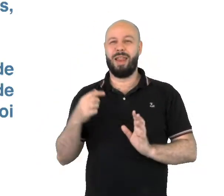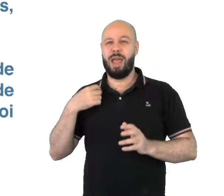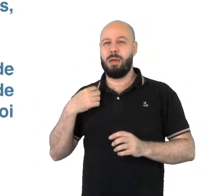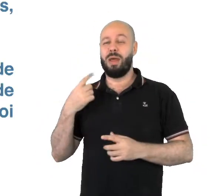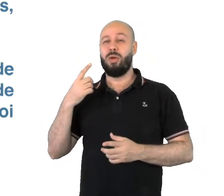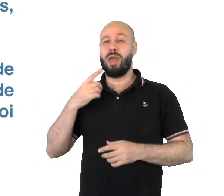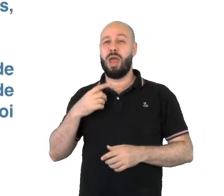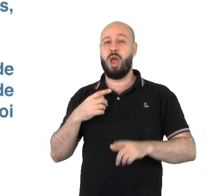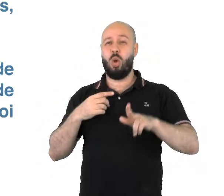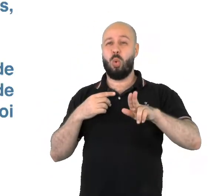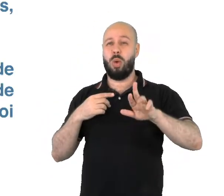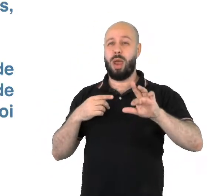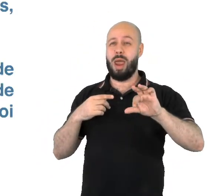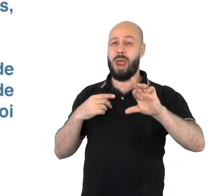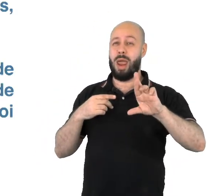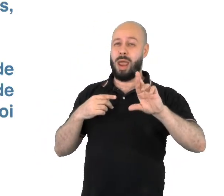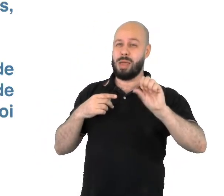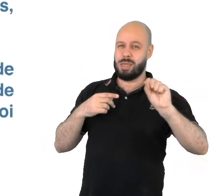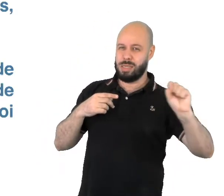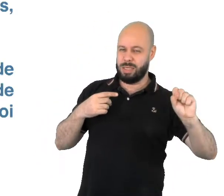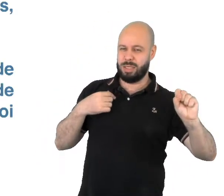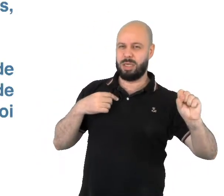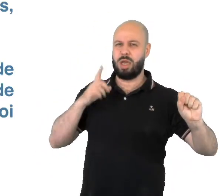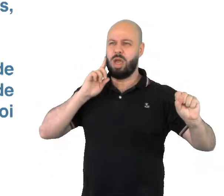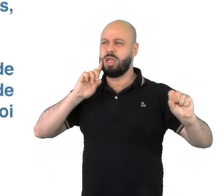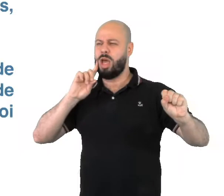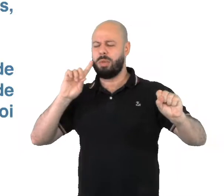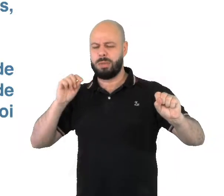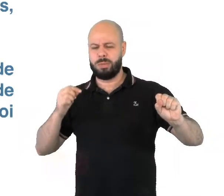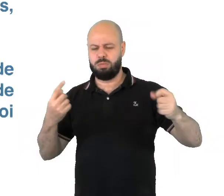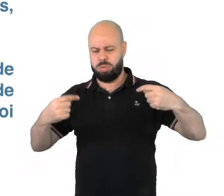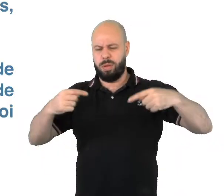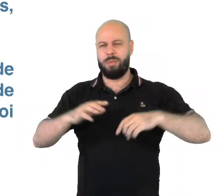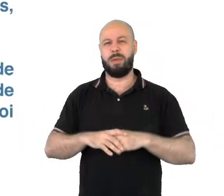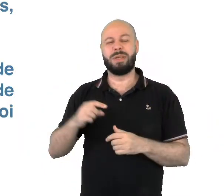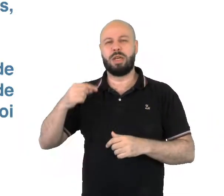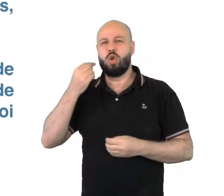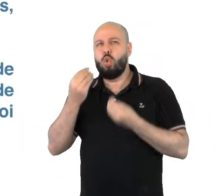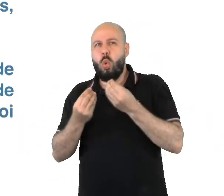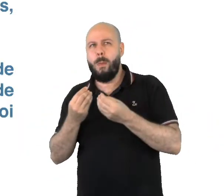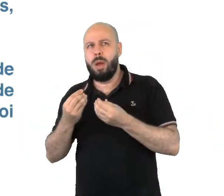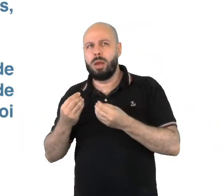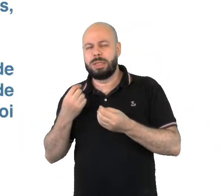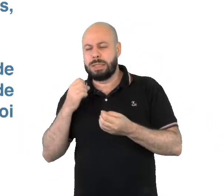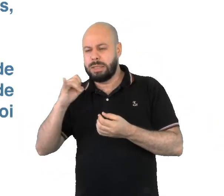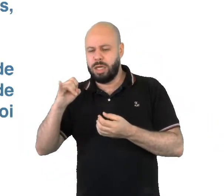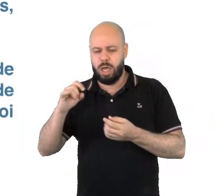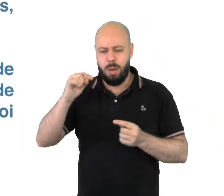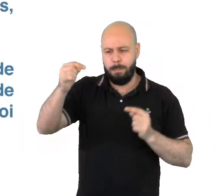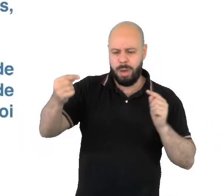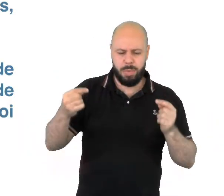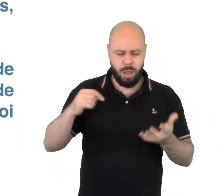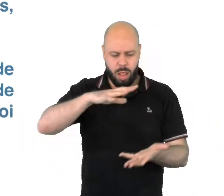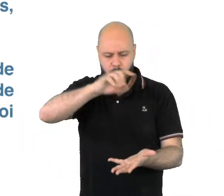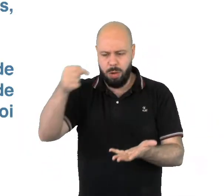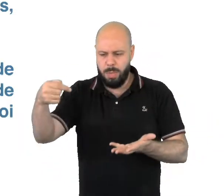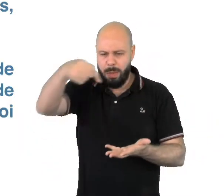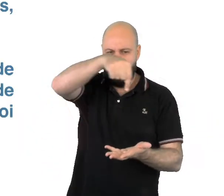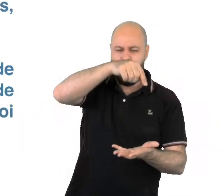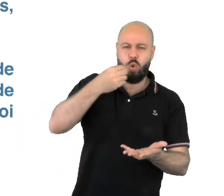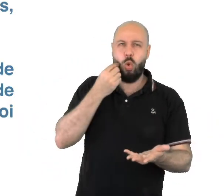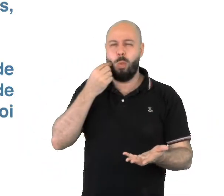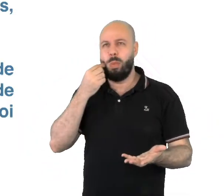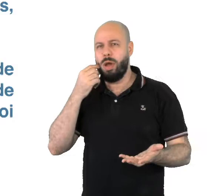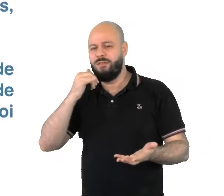internet justamente para transferir dados e eles poderiam estar em qualquer lugar do mundo que o dado ia ser transmitido